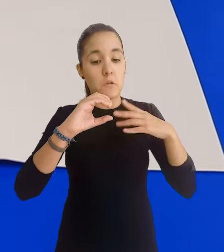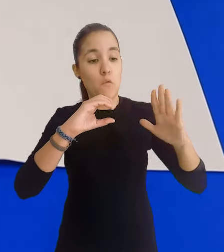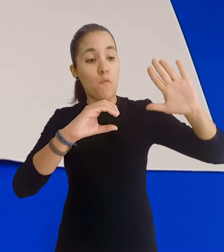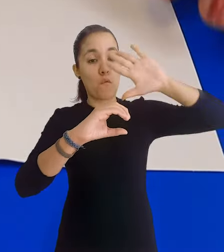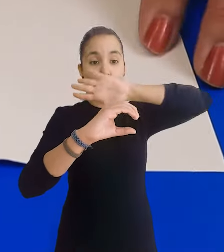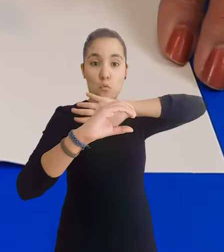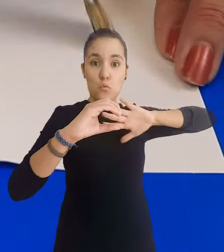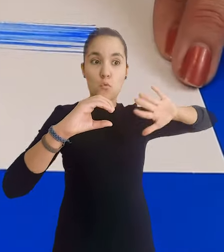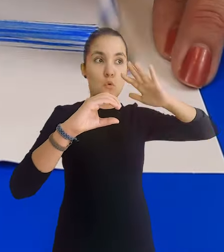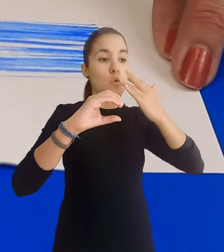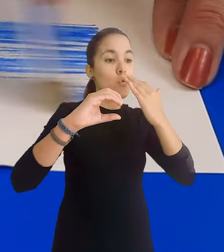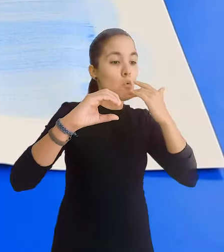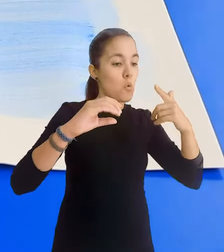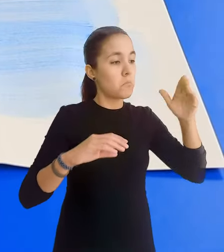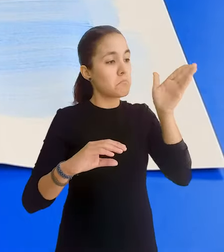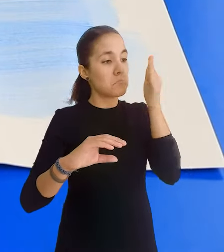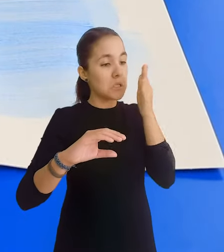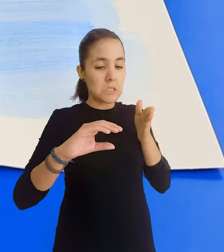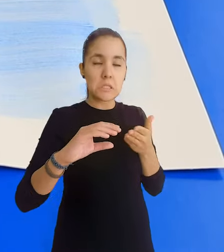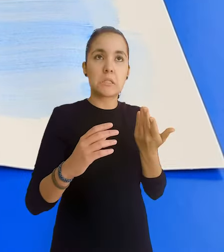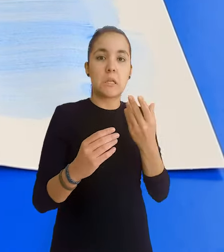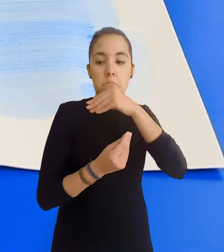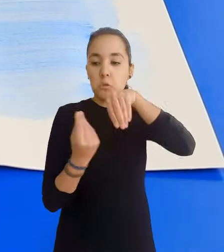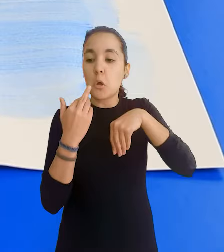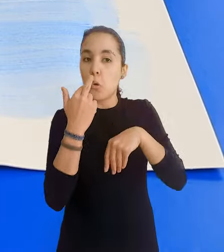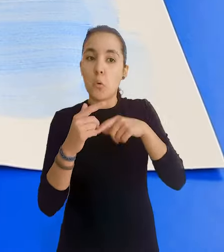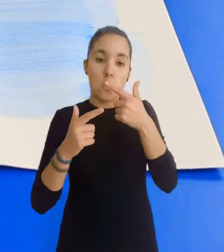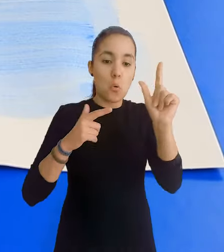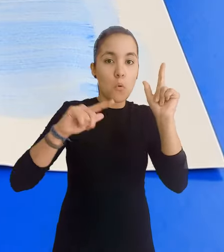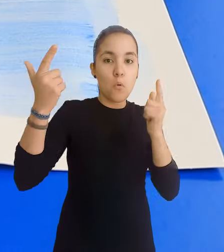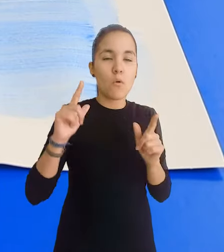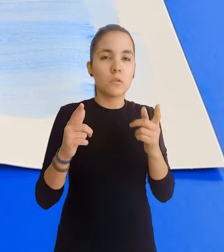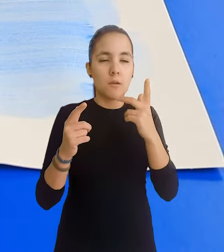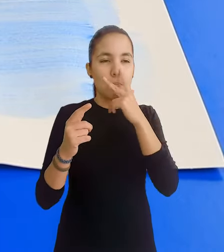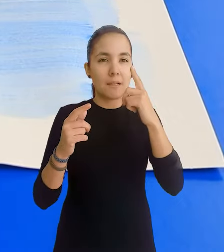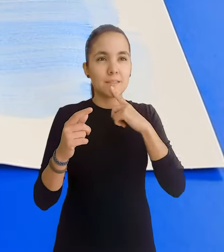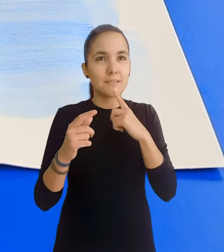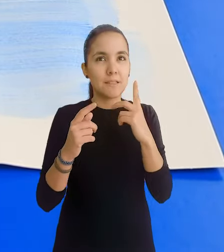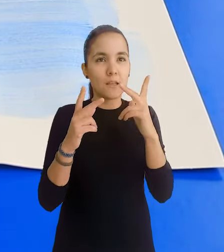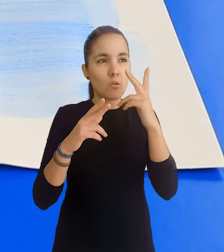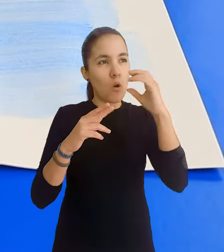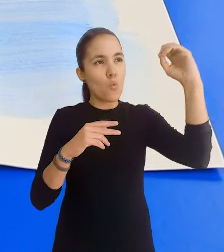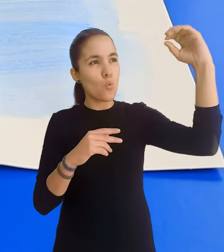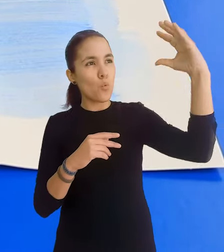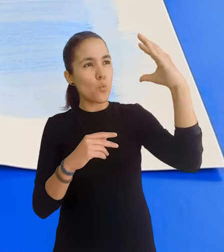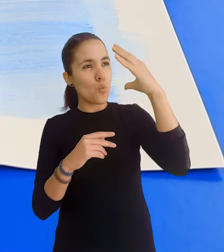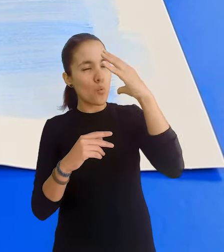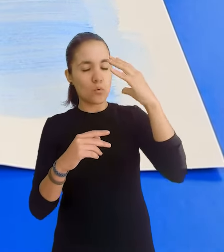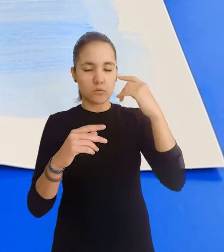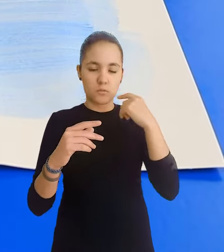uma cor ou misturando várias cores também. Assim você vai construindo um ambiente de luz em torno da imagem que você está